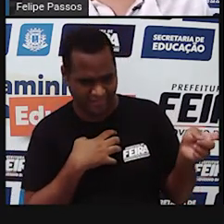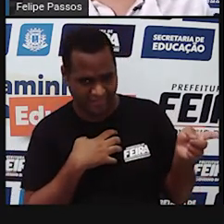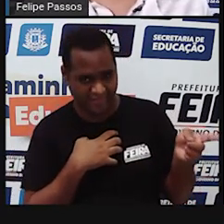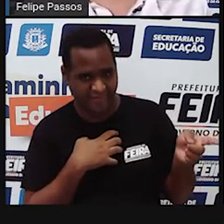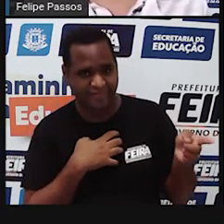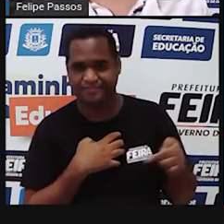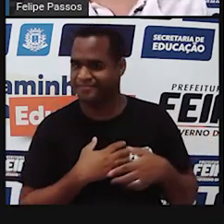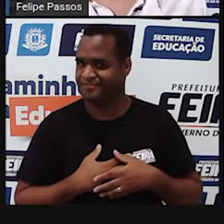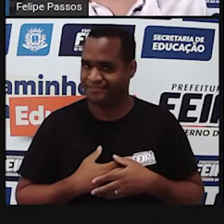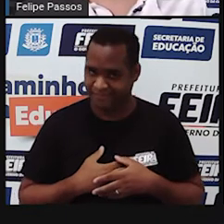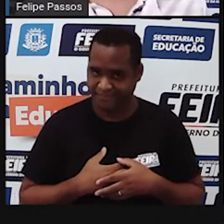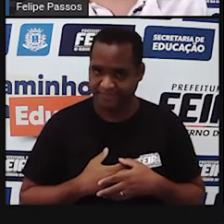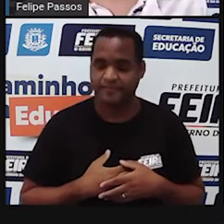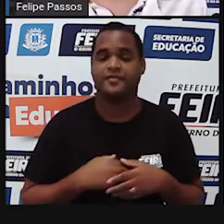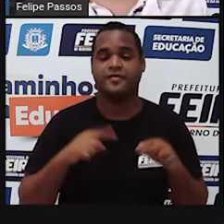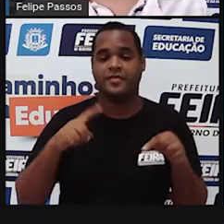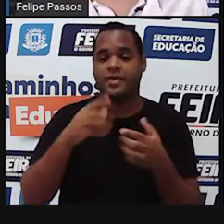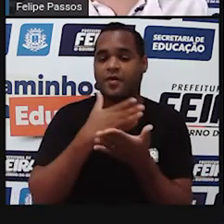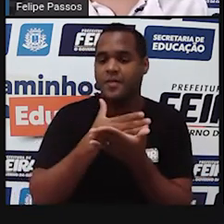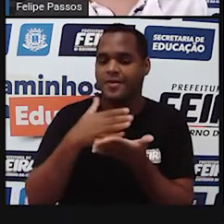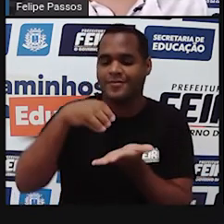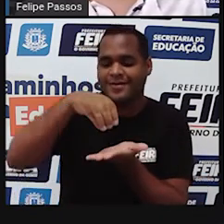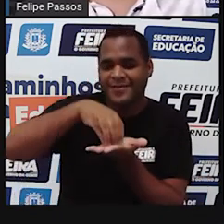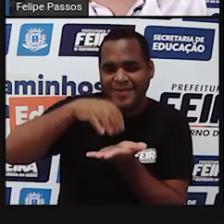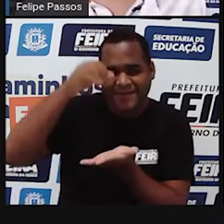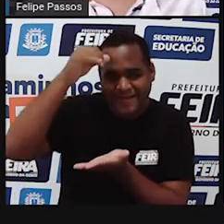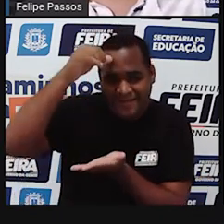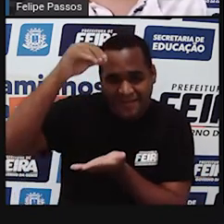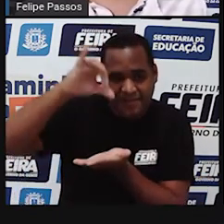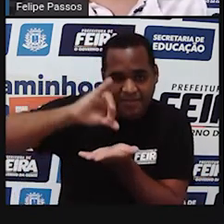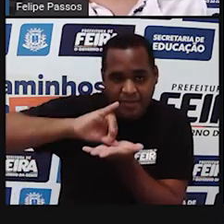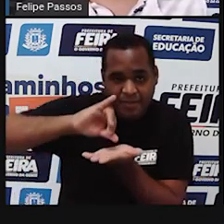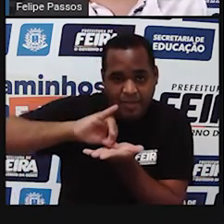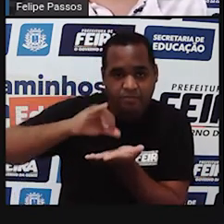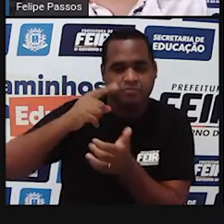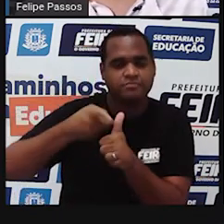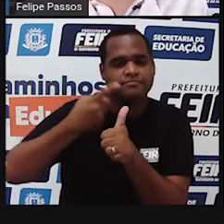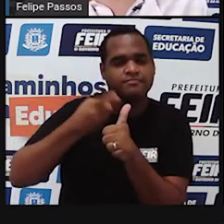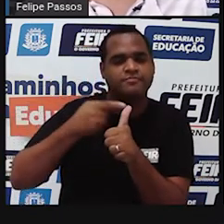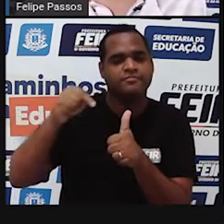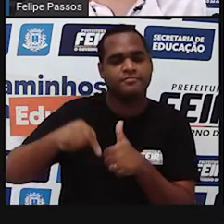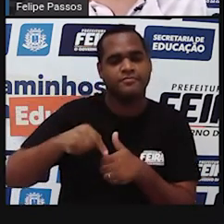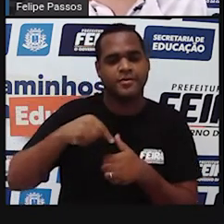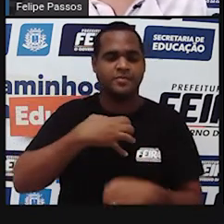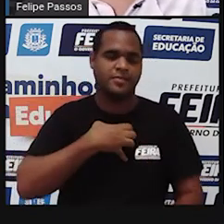país começou aqui com a gente, né? Então, vamos ter orgulho e não abaixar a cabeça,